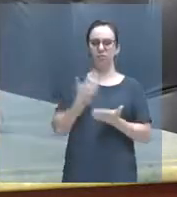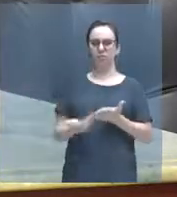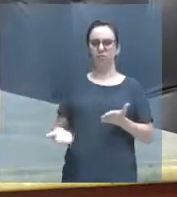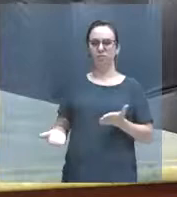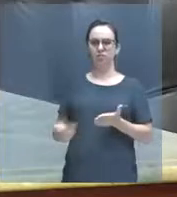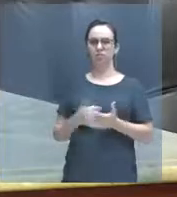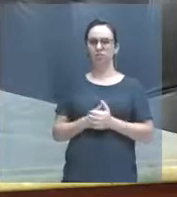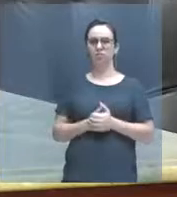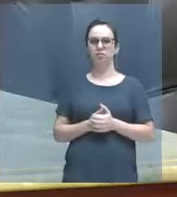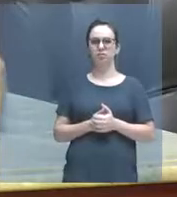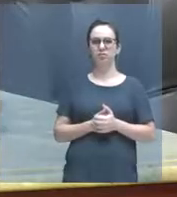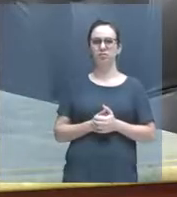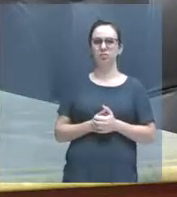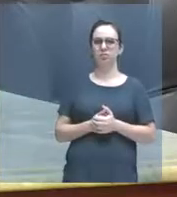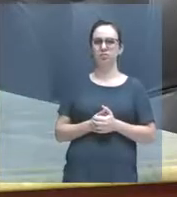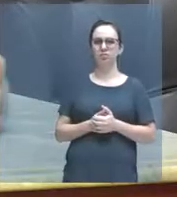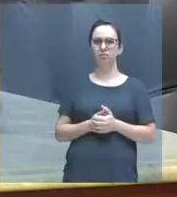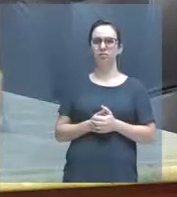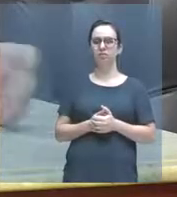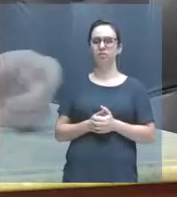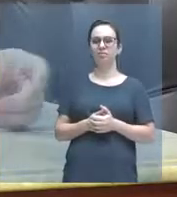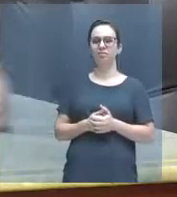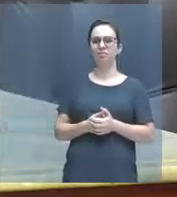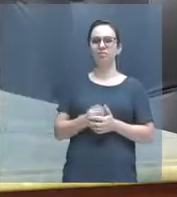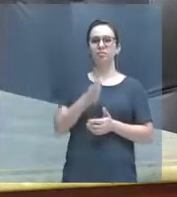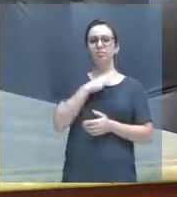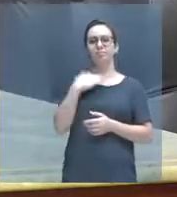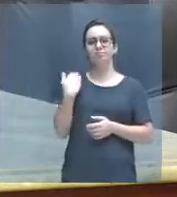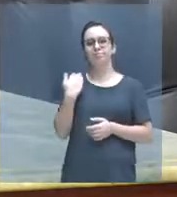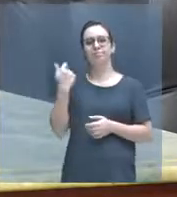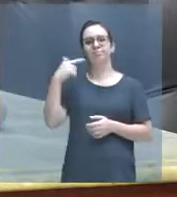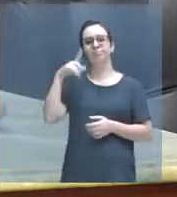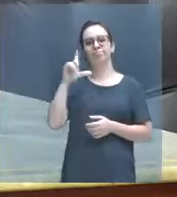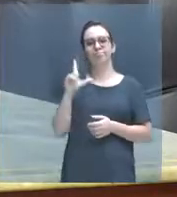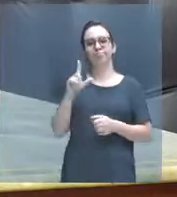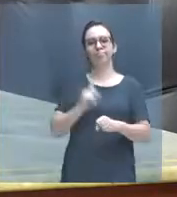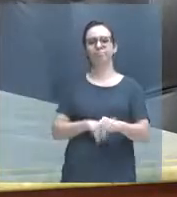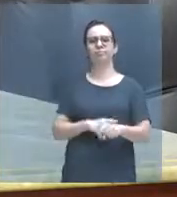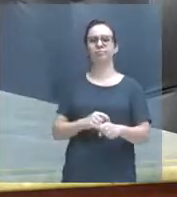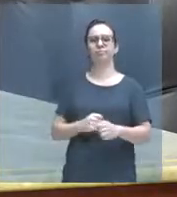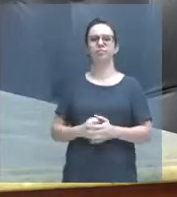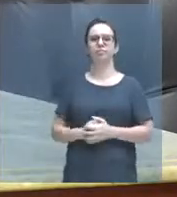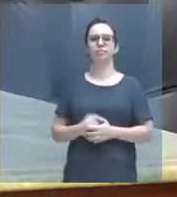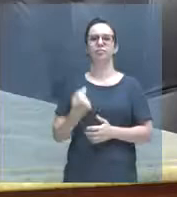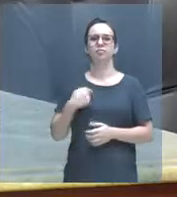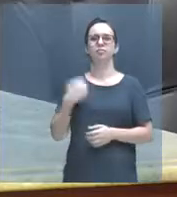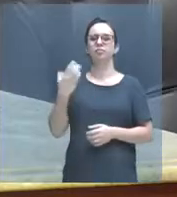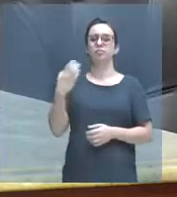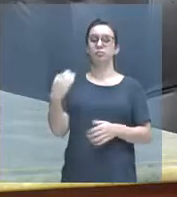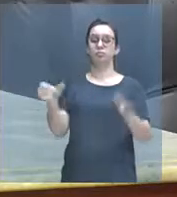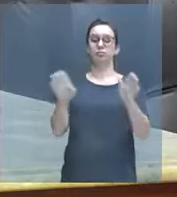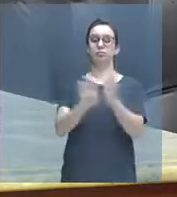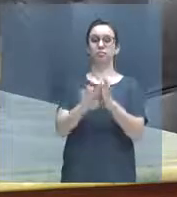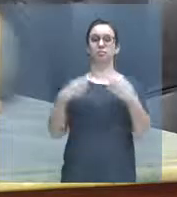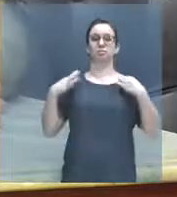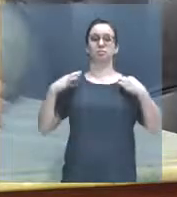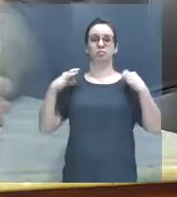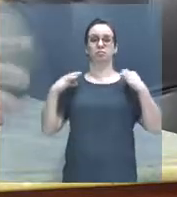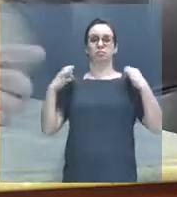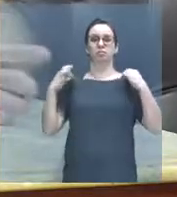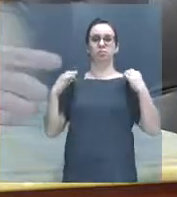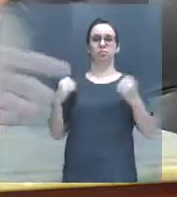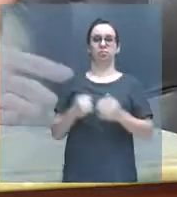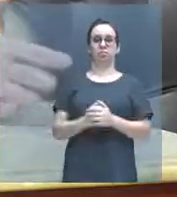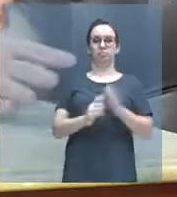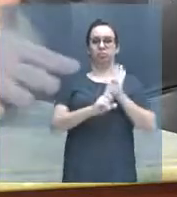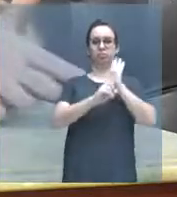Rolando Boldrin, foi antes do combinado, então eu fiz questão de vir com essa camisa também, para mostrar para